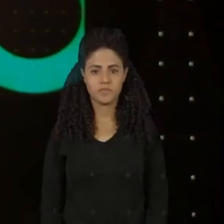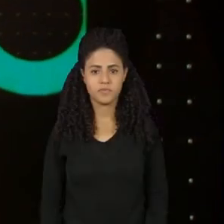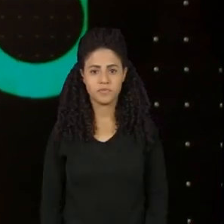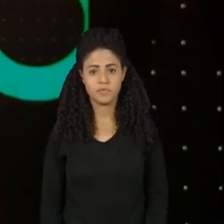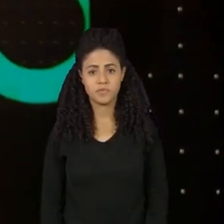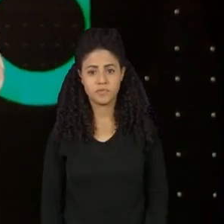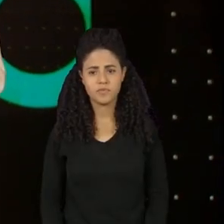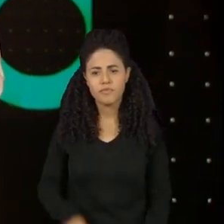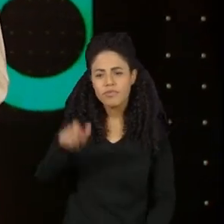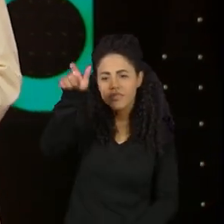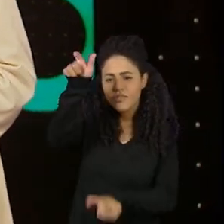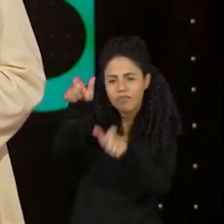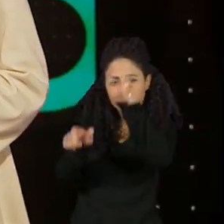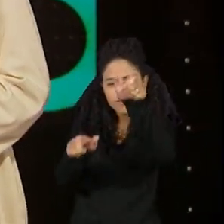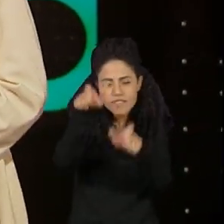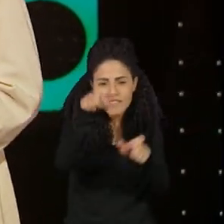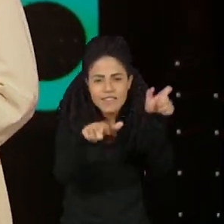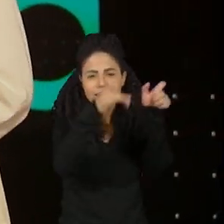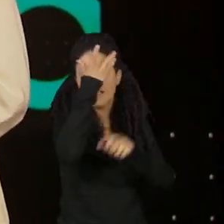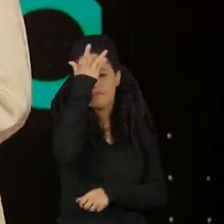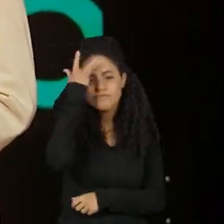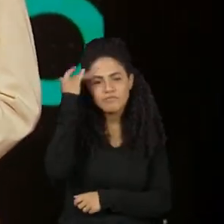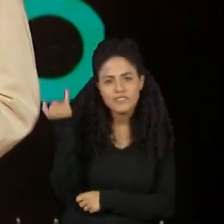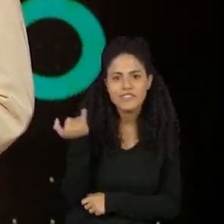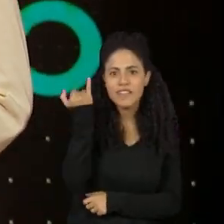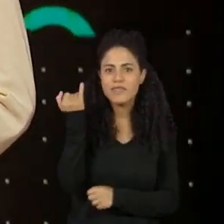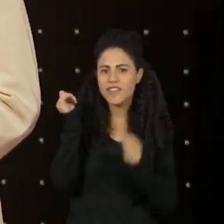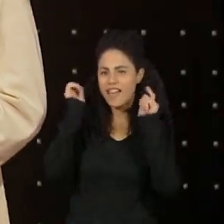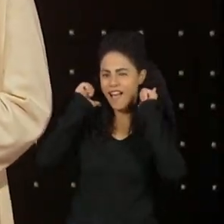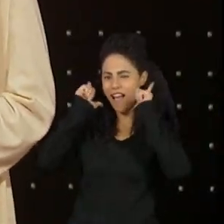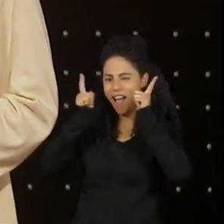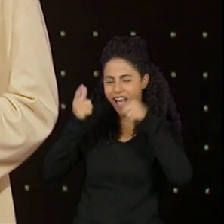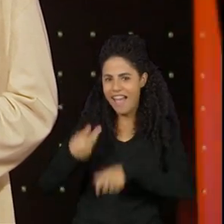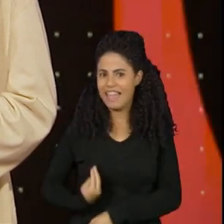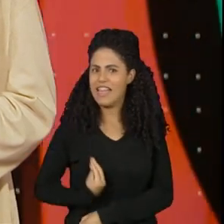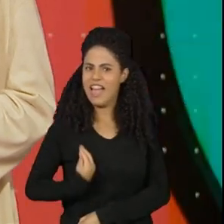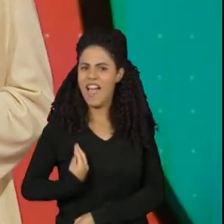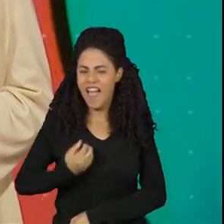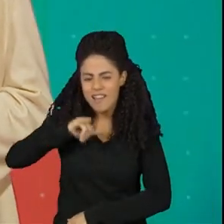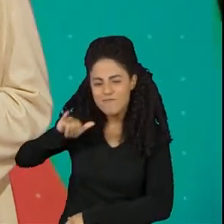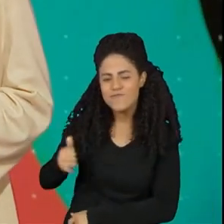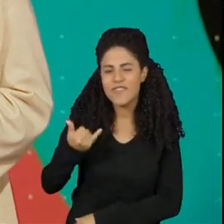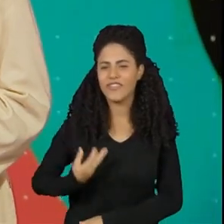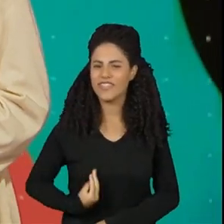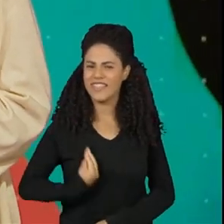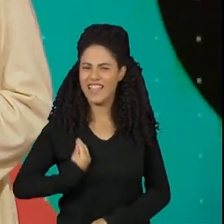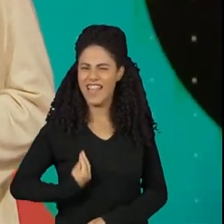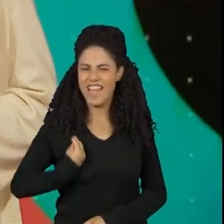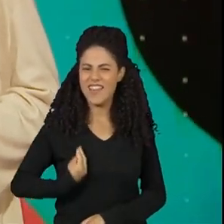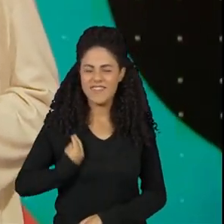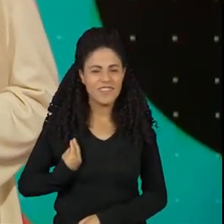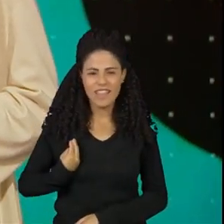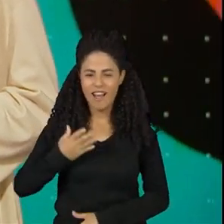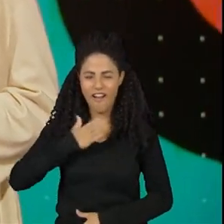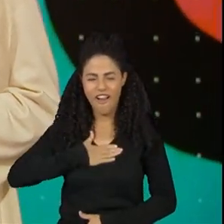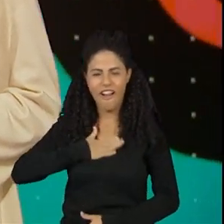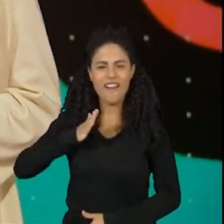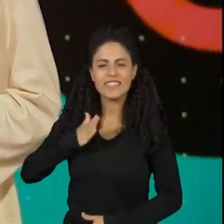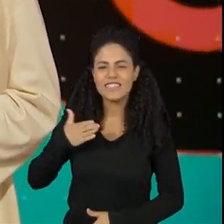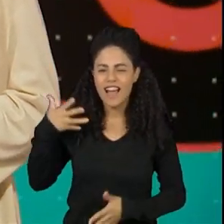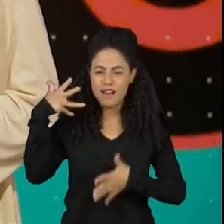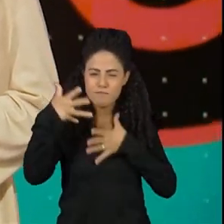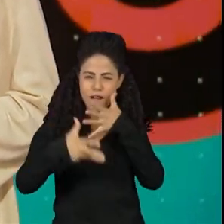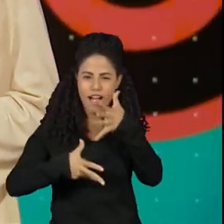As únicas pessoas que me interessam são as loucas. Aquelas que são loucas por viver, loucas por falar, loucas por